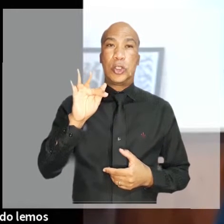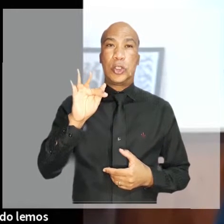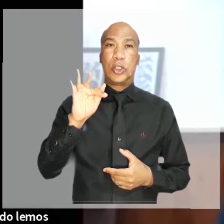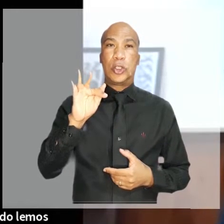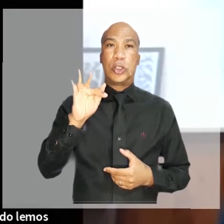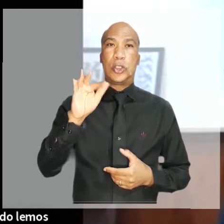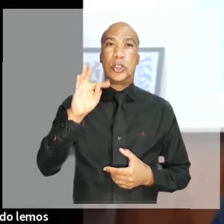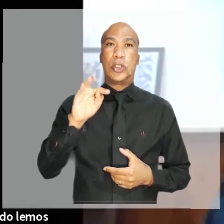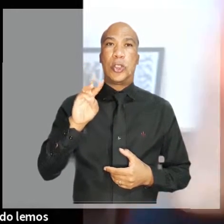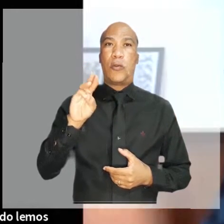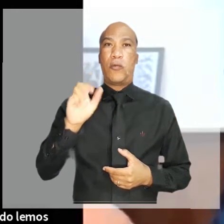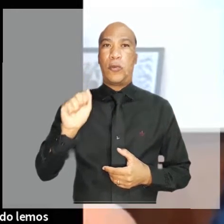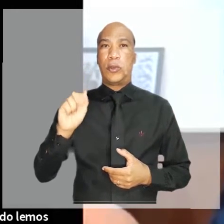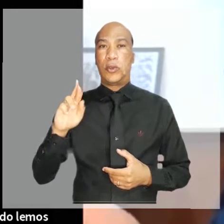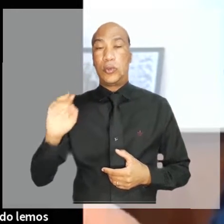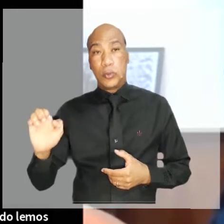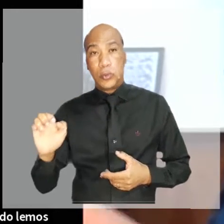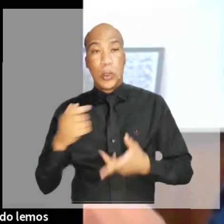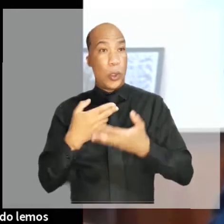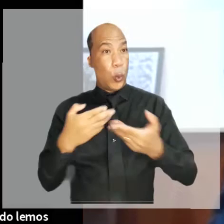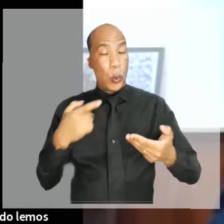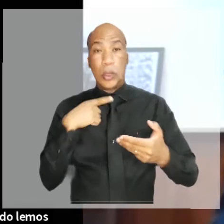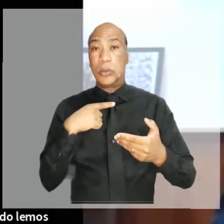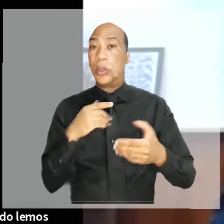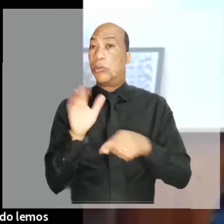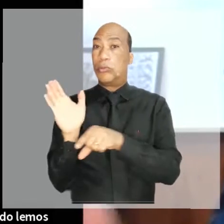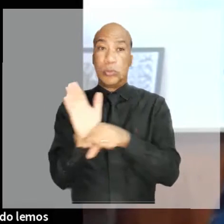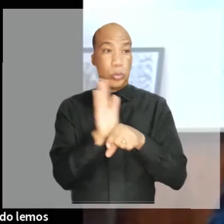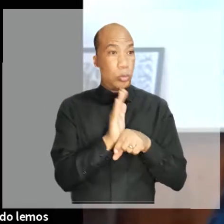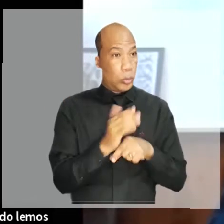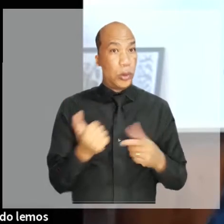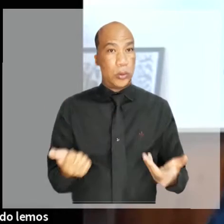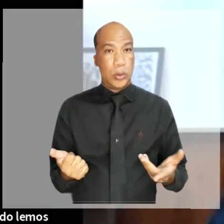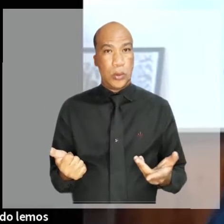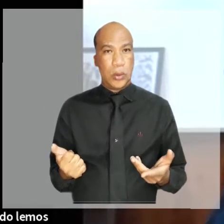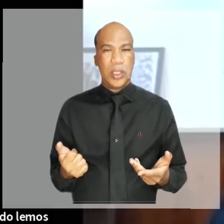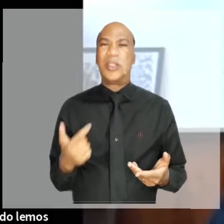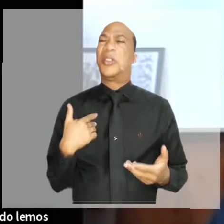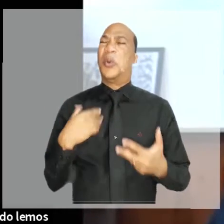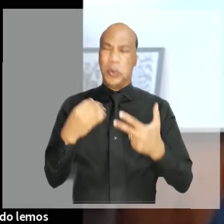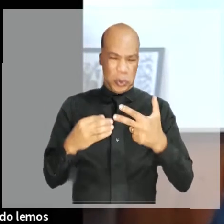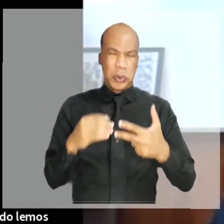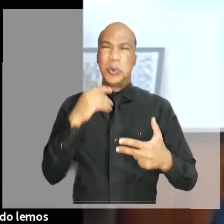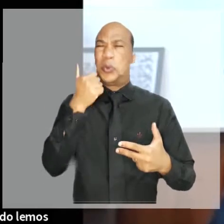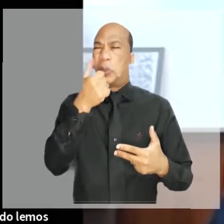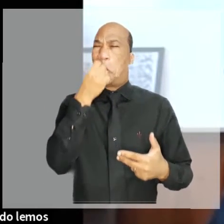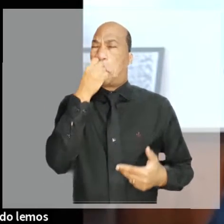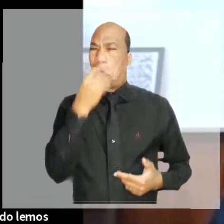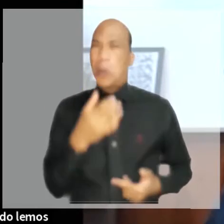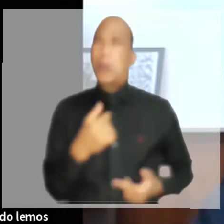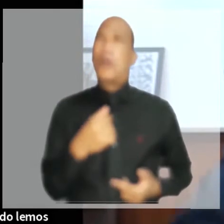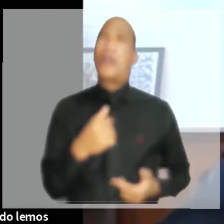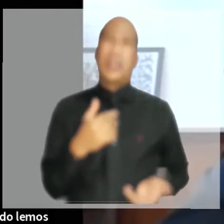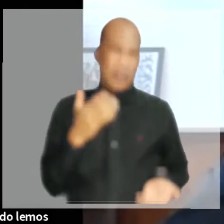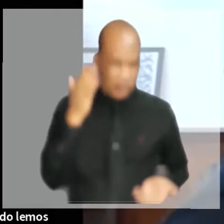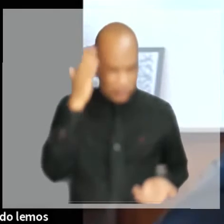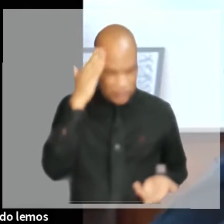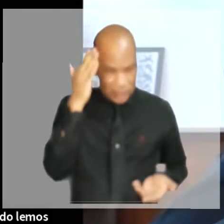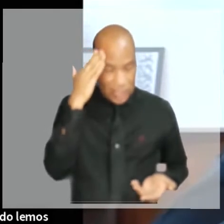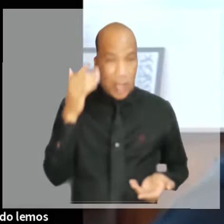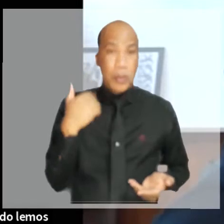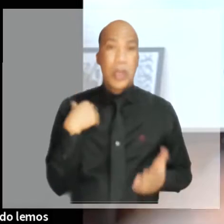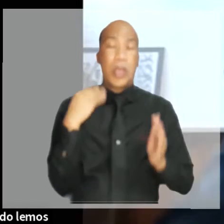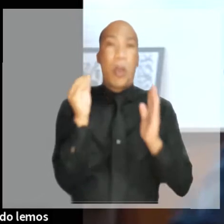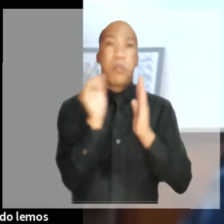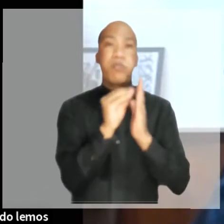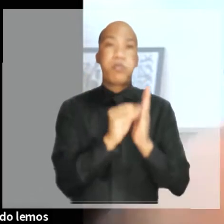o judiciário está com a faca e o queijo na mão. Ele tem os dados e dados e bancos de